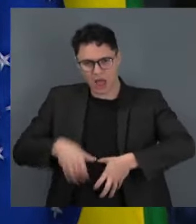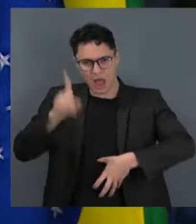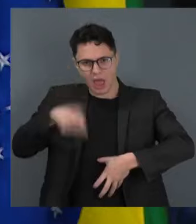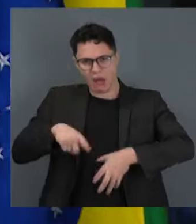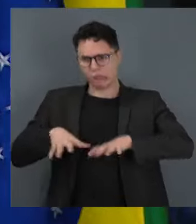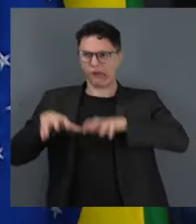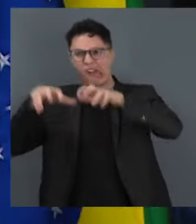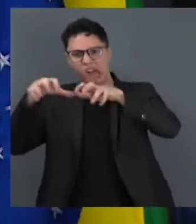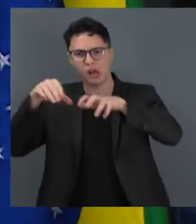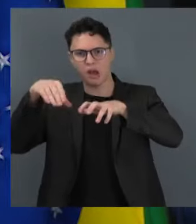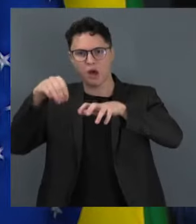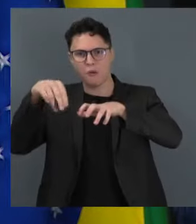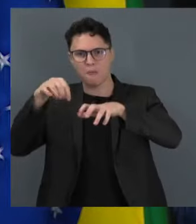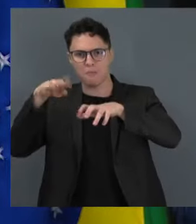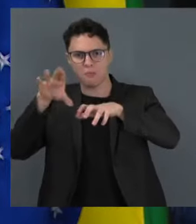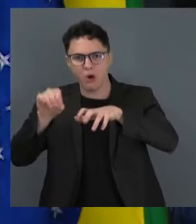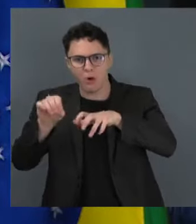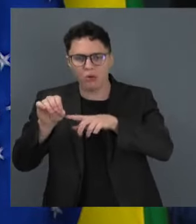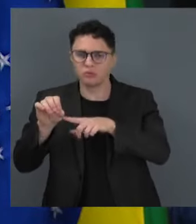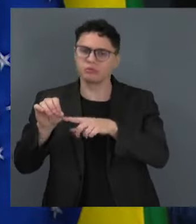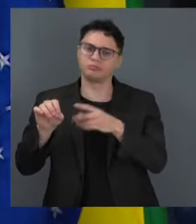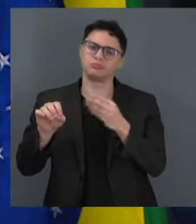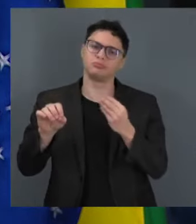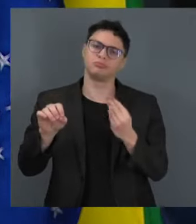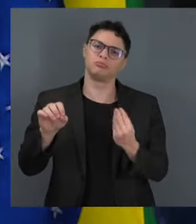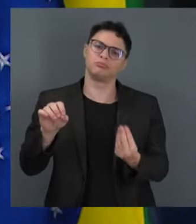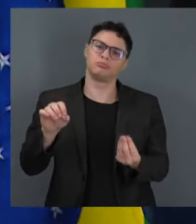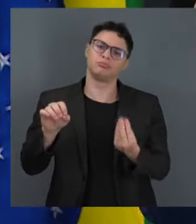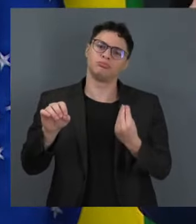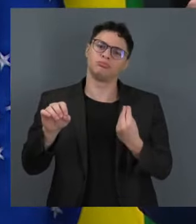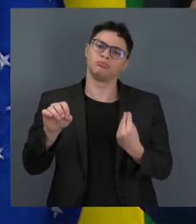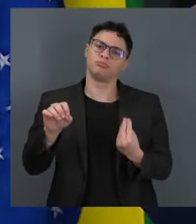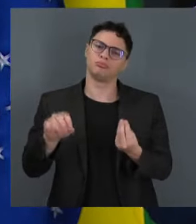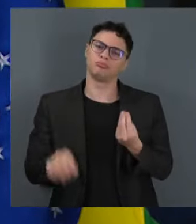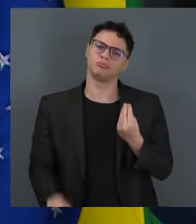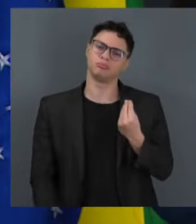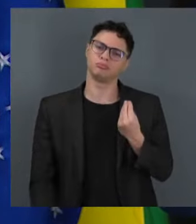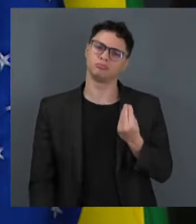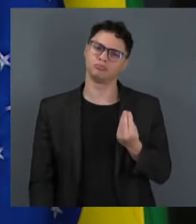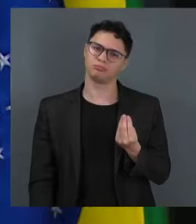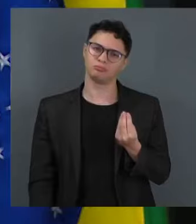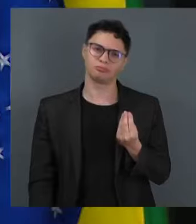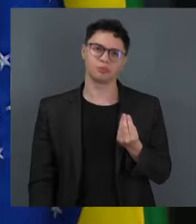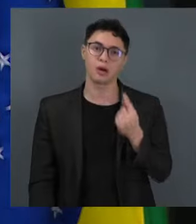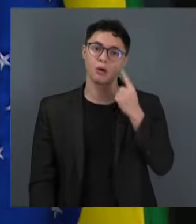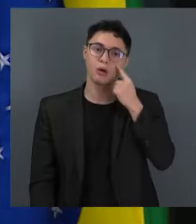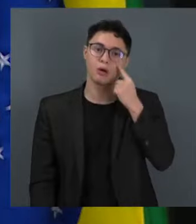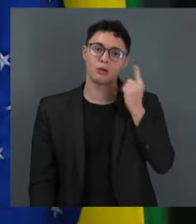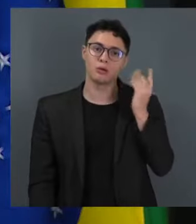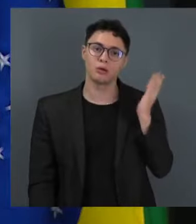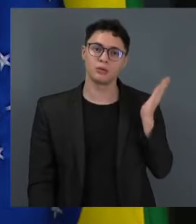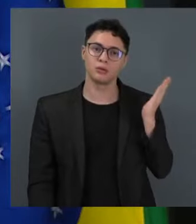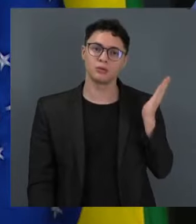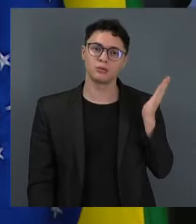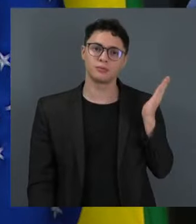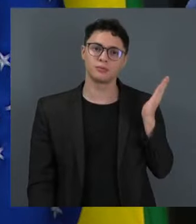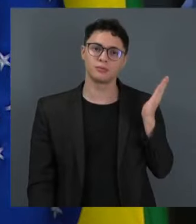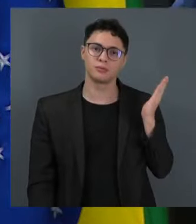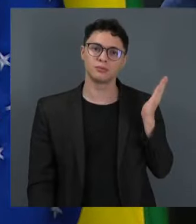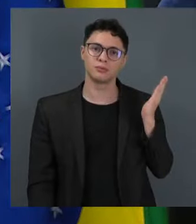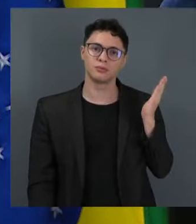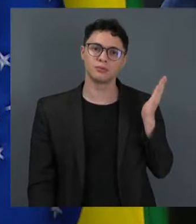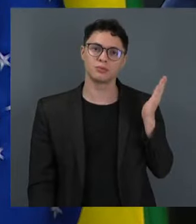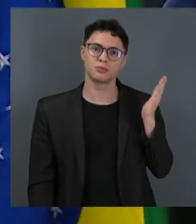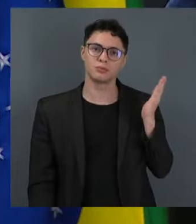nce a partir de uma violência brutal Como é o estupro é algo surreal tá aqui